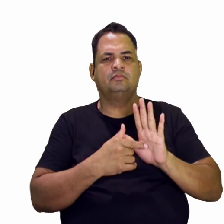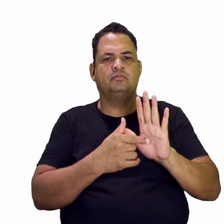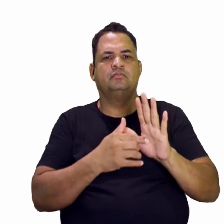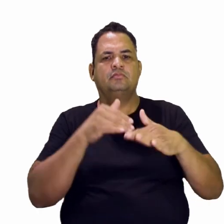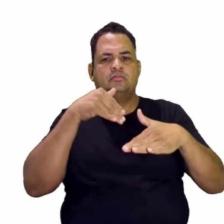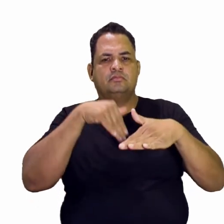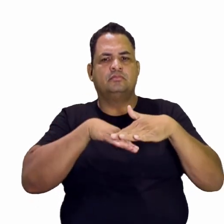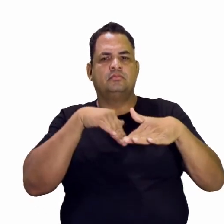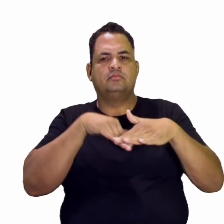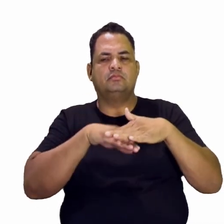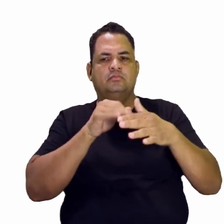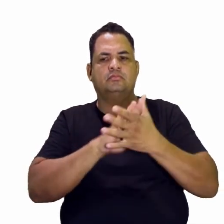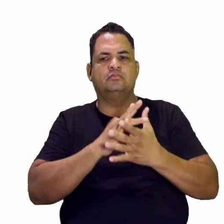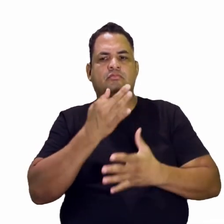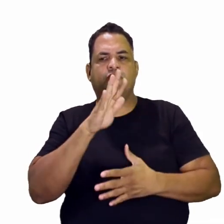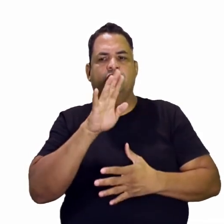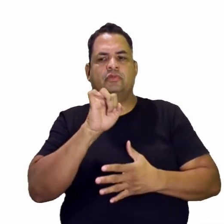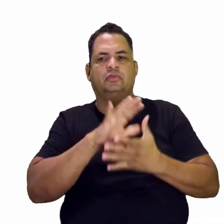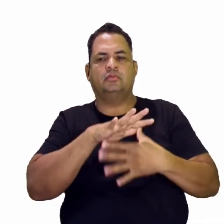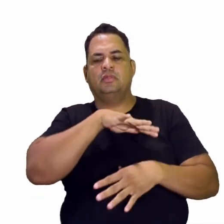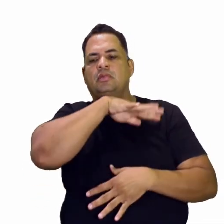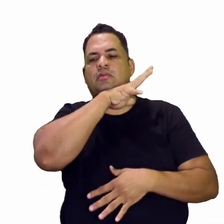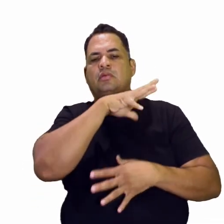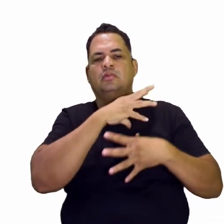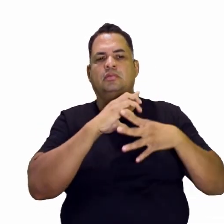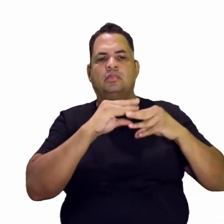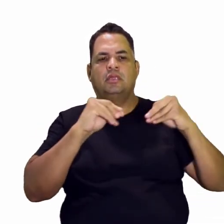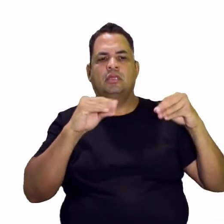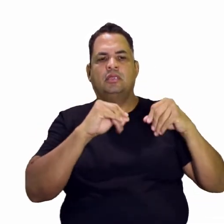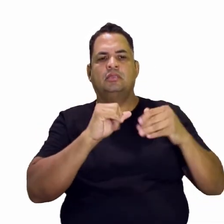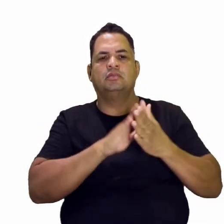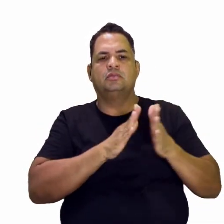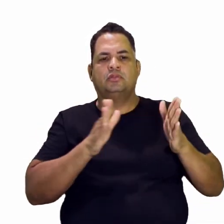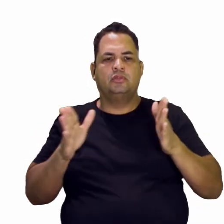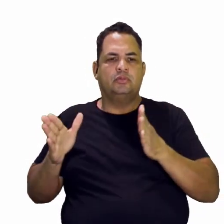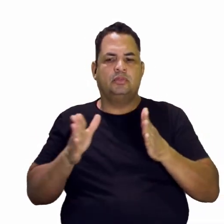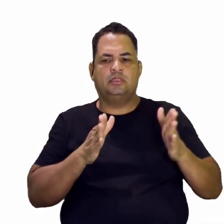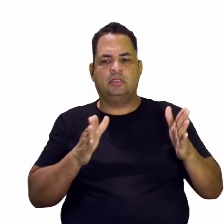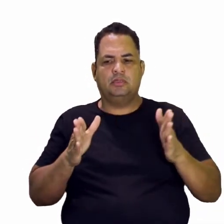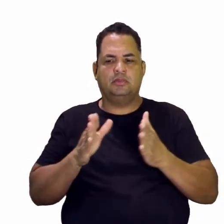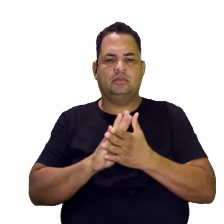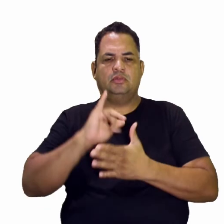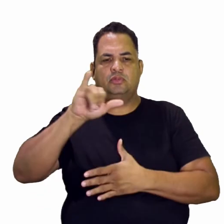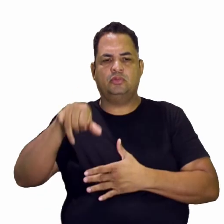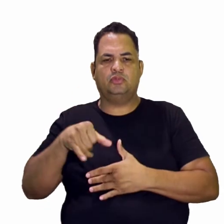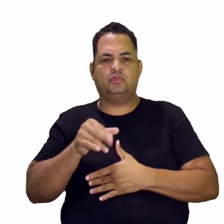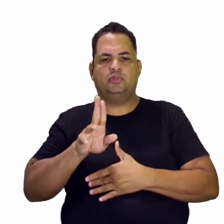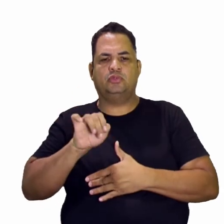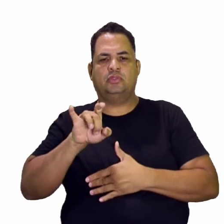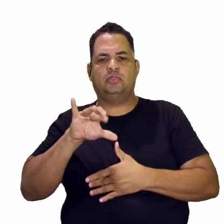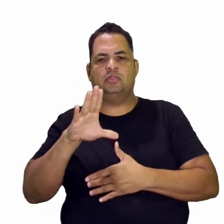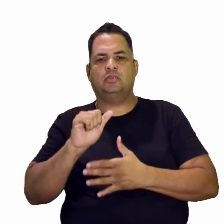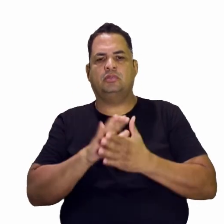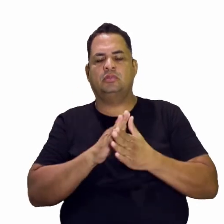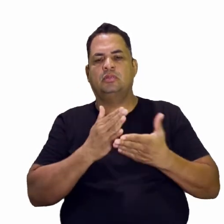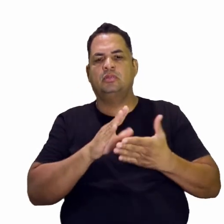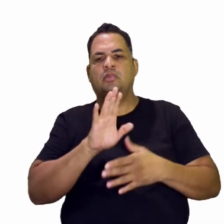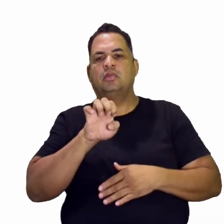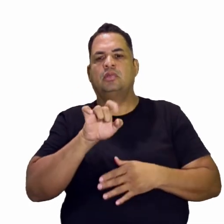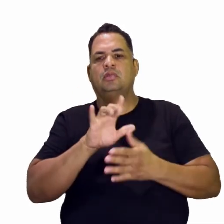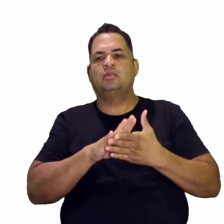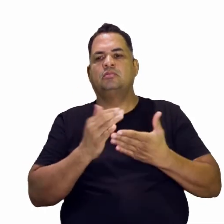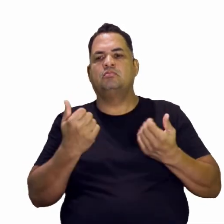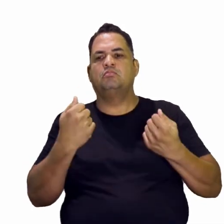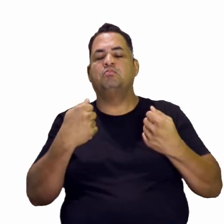mostra depósitos em que aparecem fósseis de animais no período Jurássico, a era a qual os